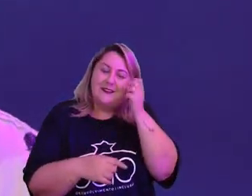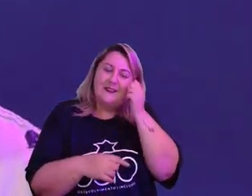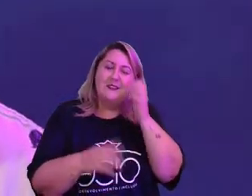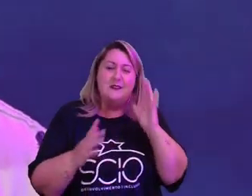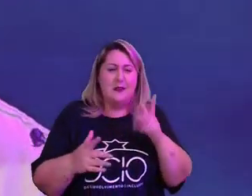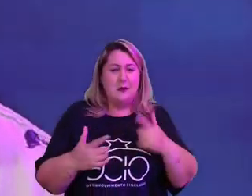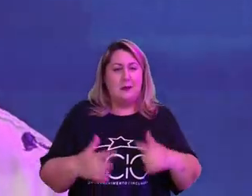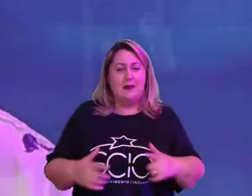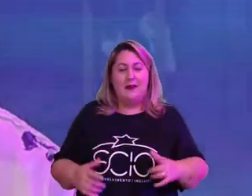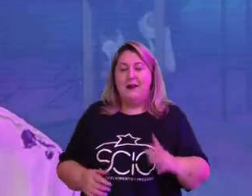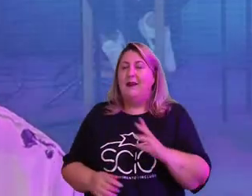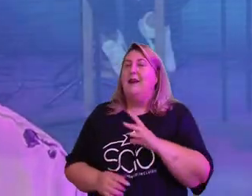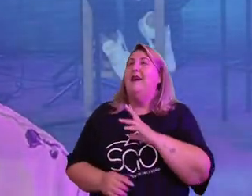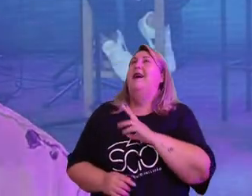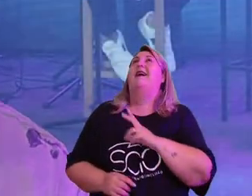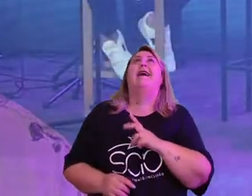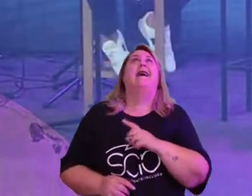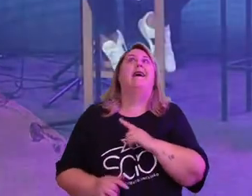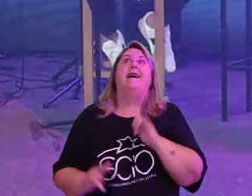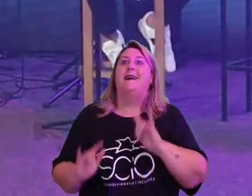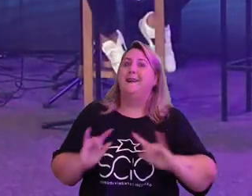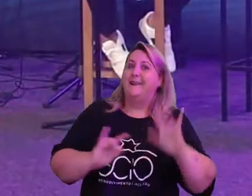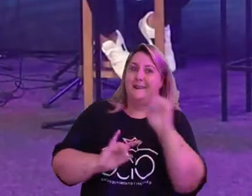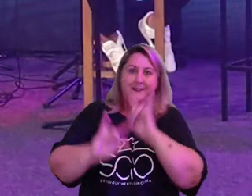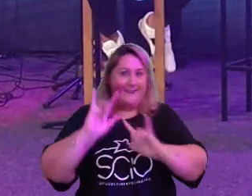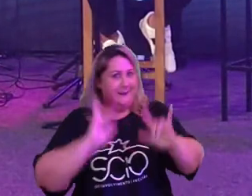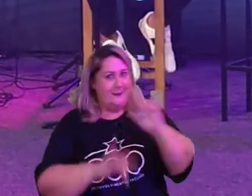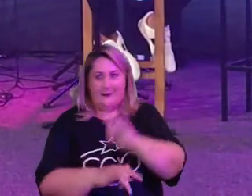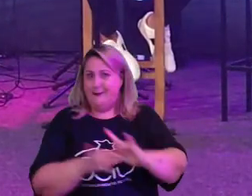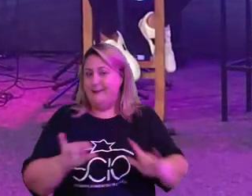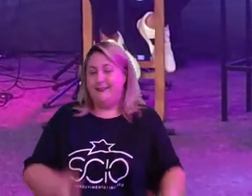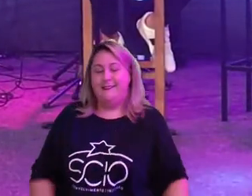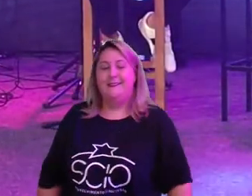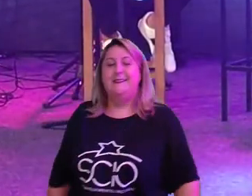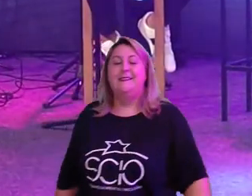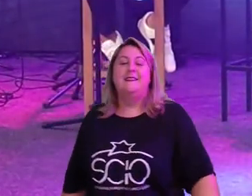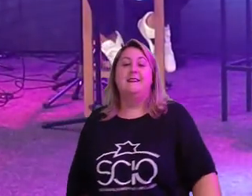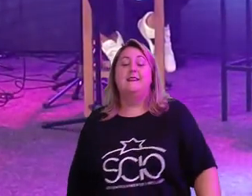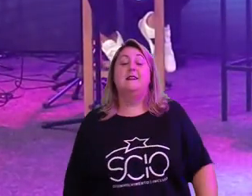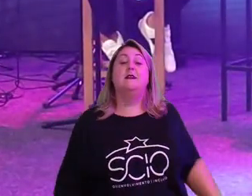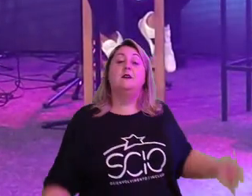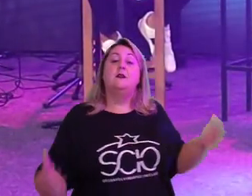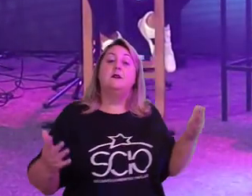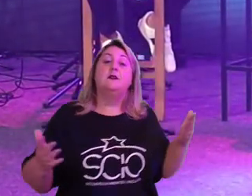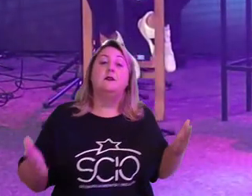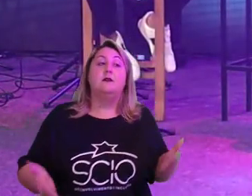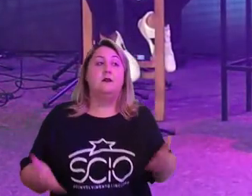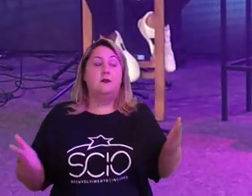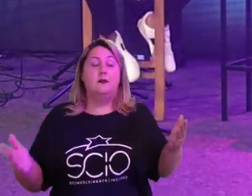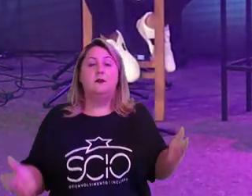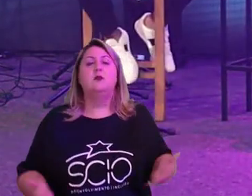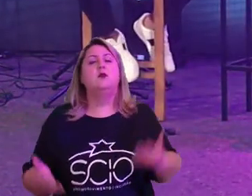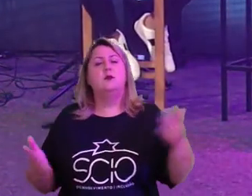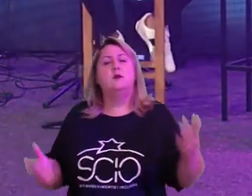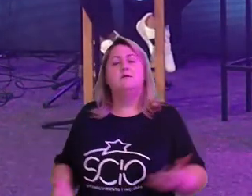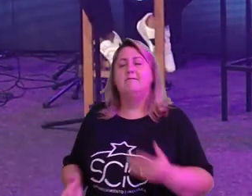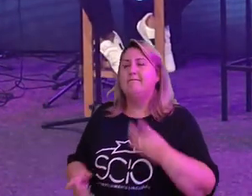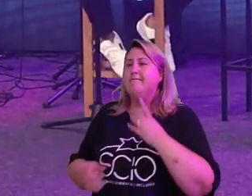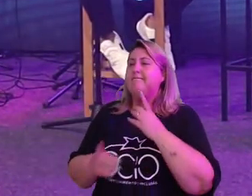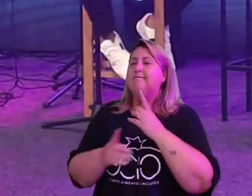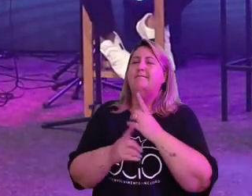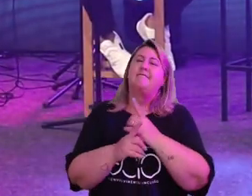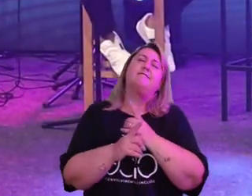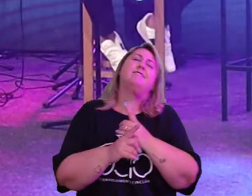quarto já foi o cenário de um grande amor. Quero ver vocês levar. E hoje o que